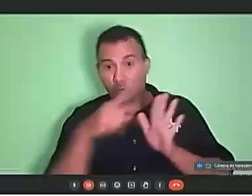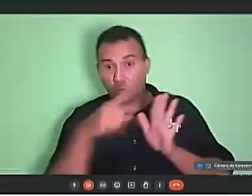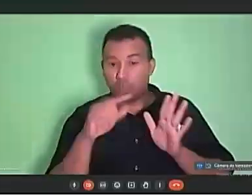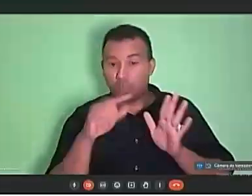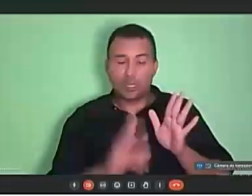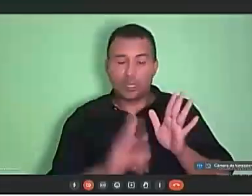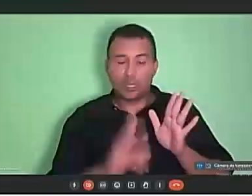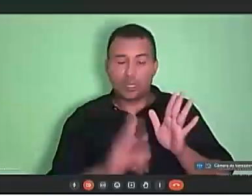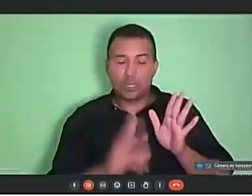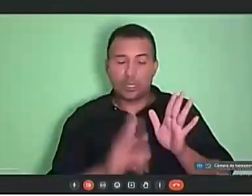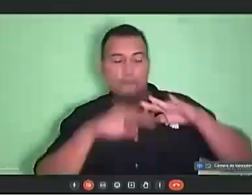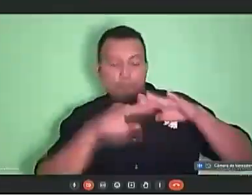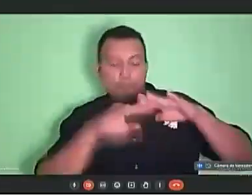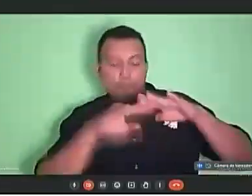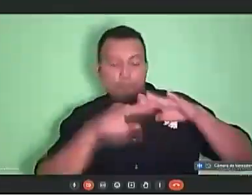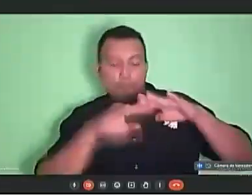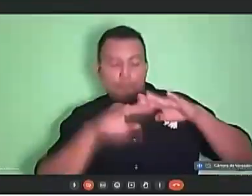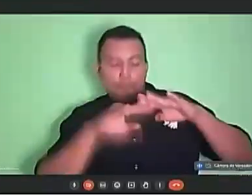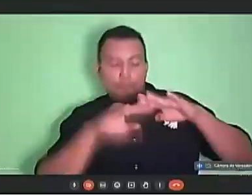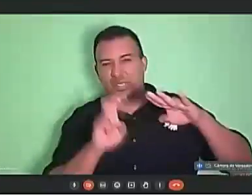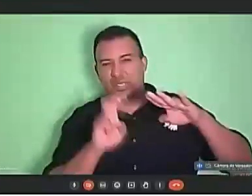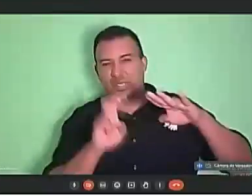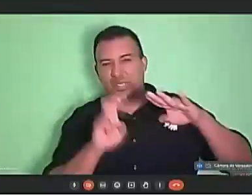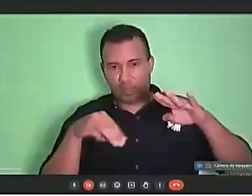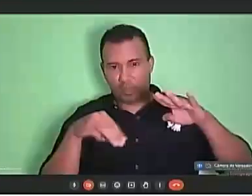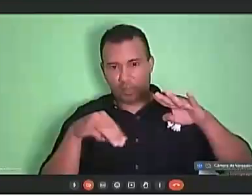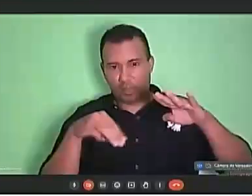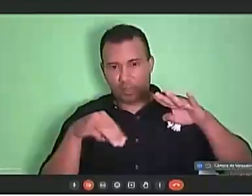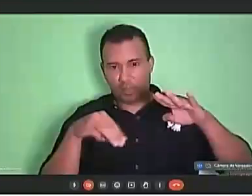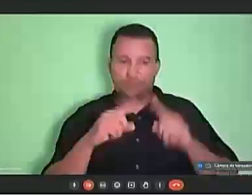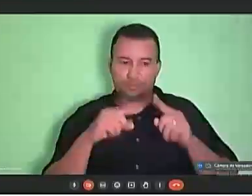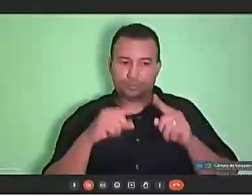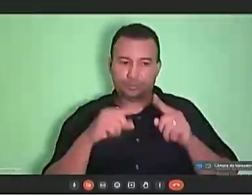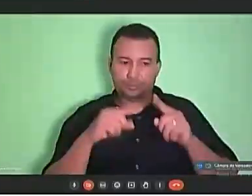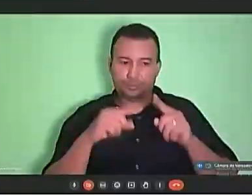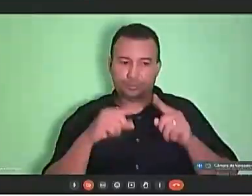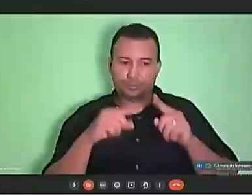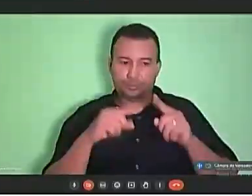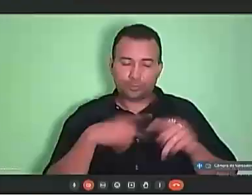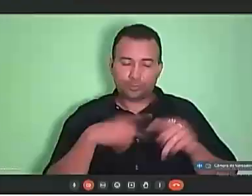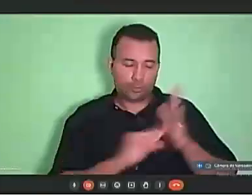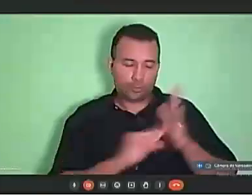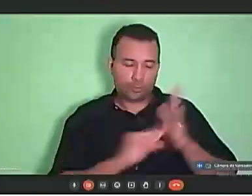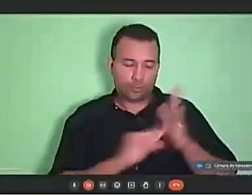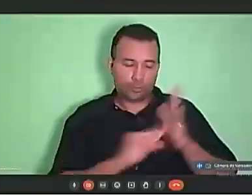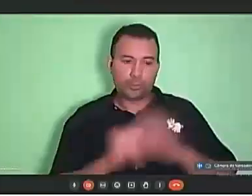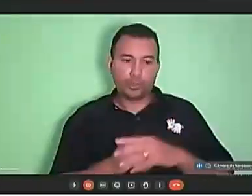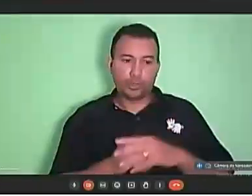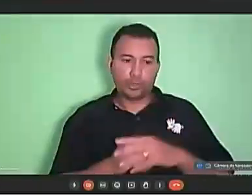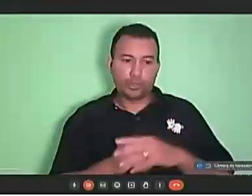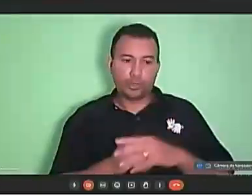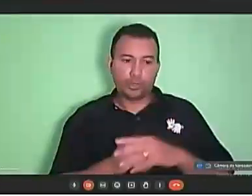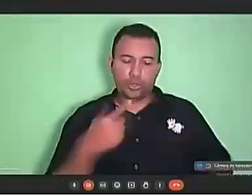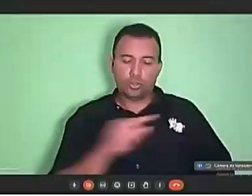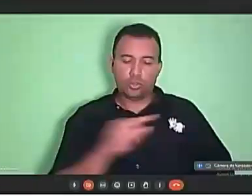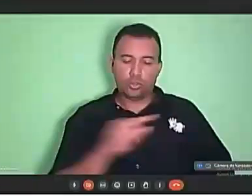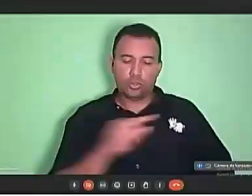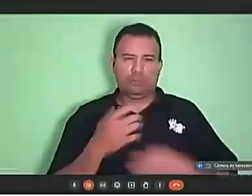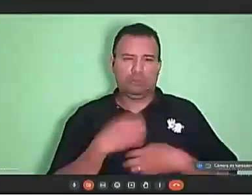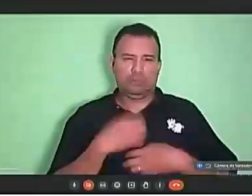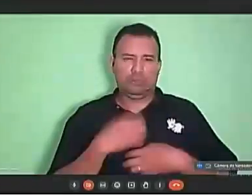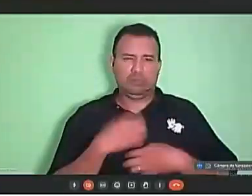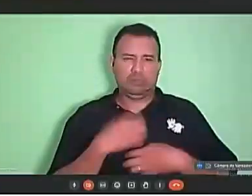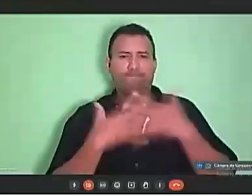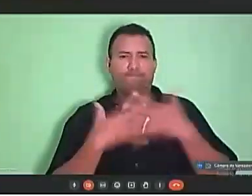abaixo. E simulamos isso no modelo, geometricamente. E para nossa frustração, isso foi uma